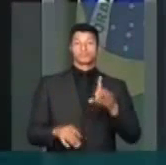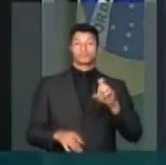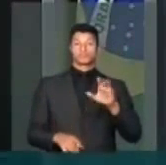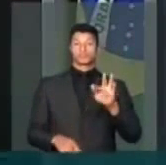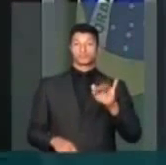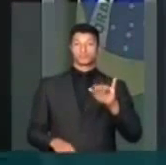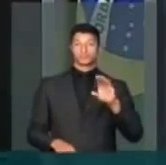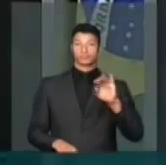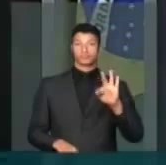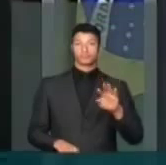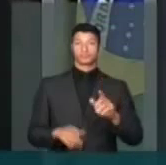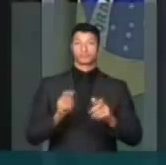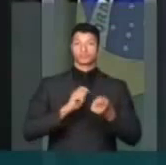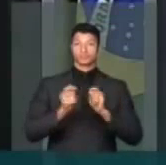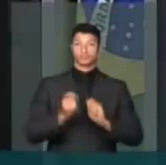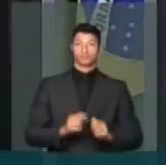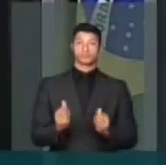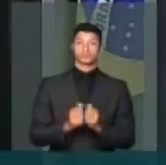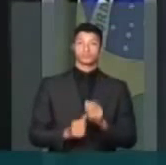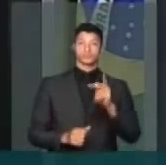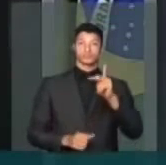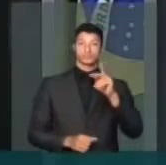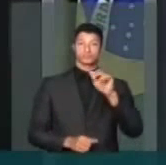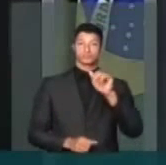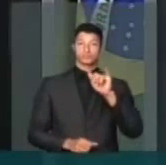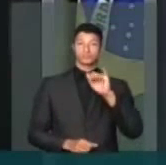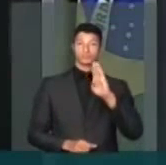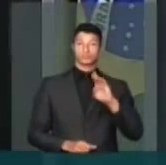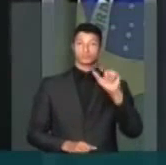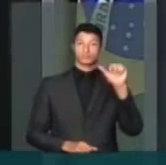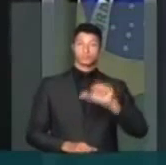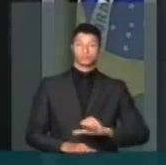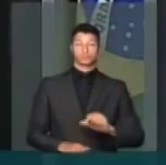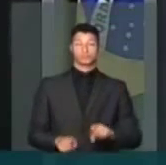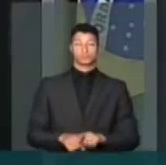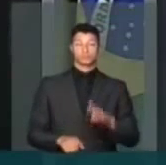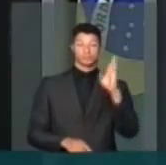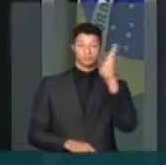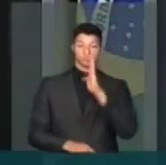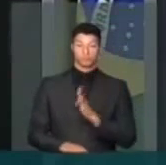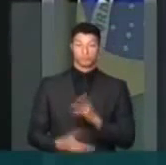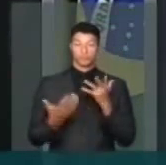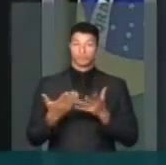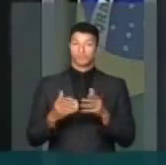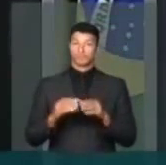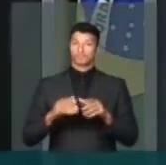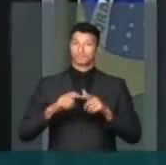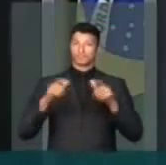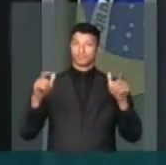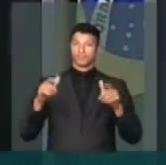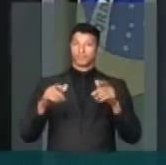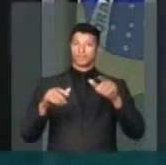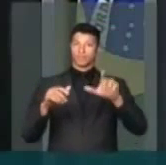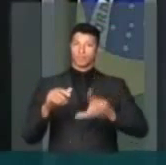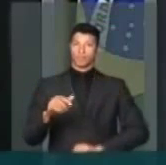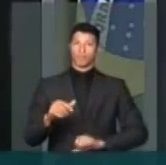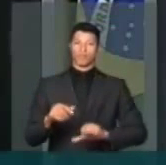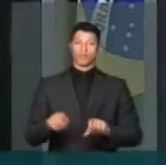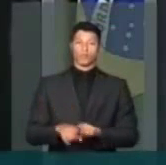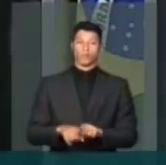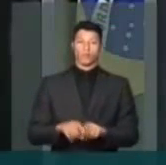déficit da balança comercial, com PIB negativo, o Brasil crescendo para